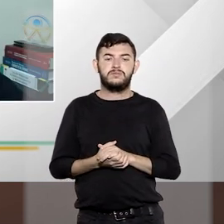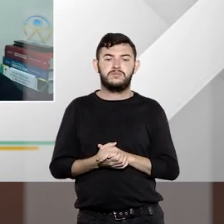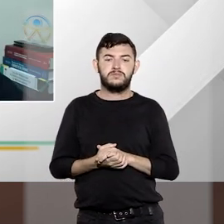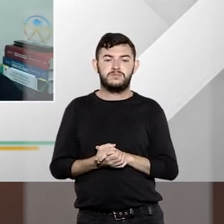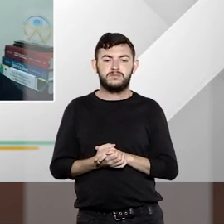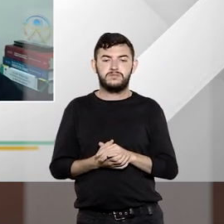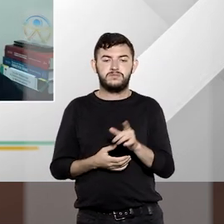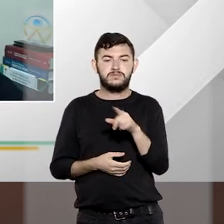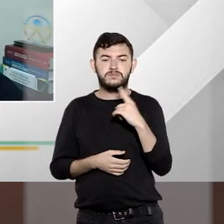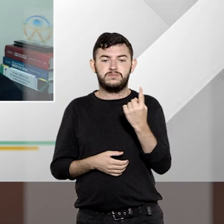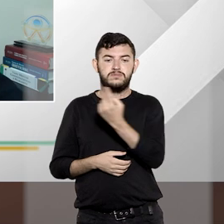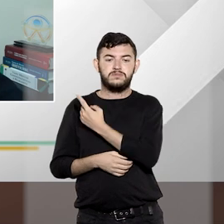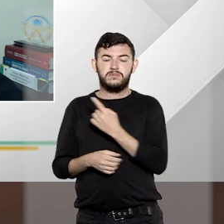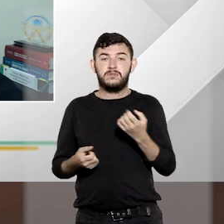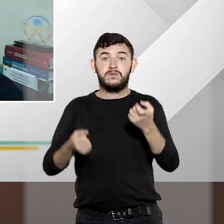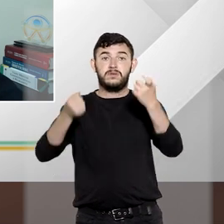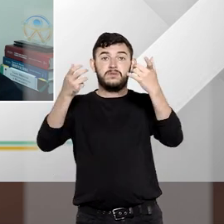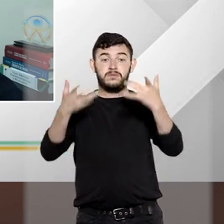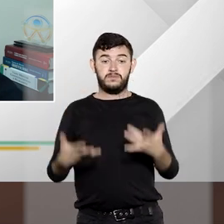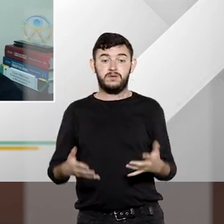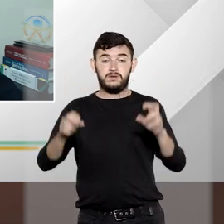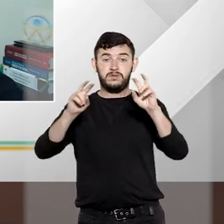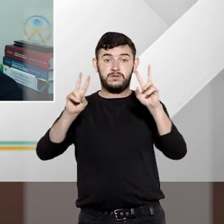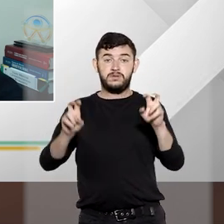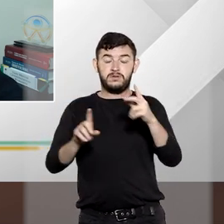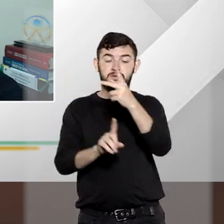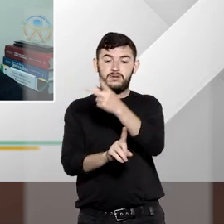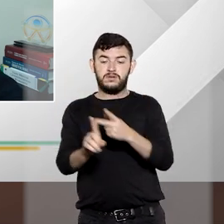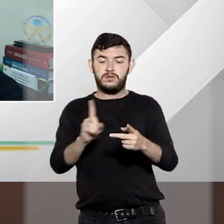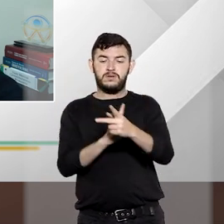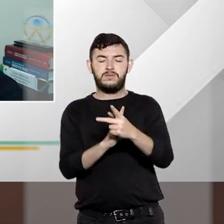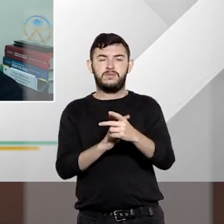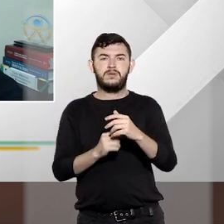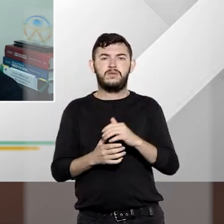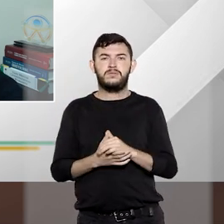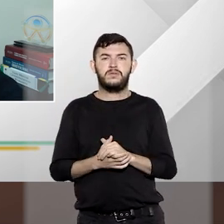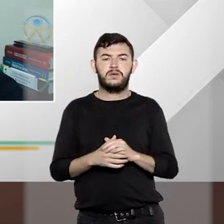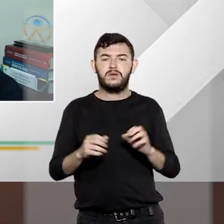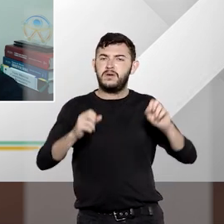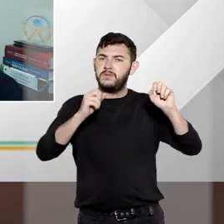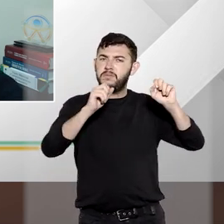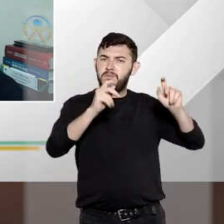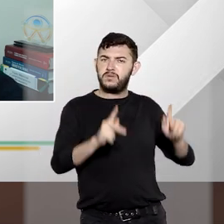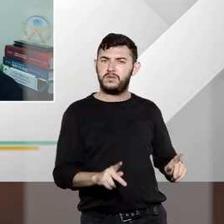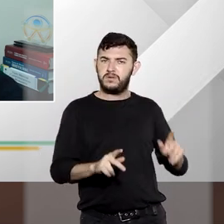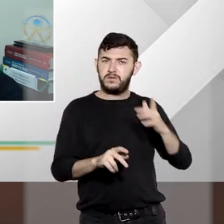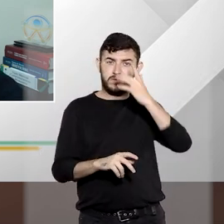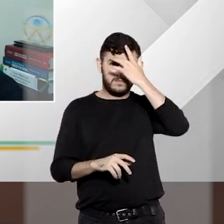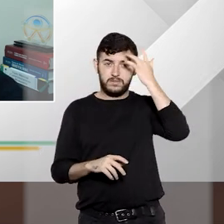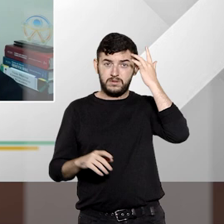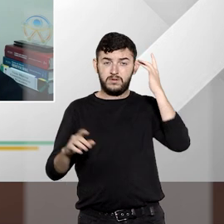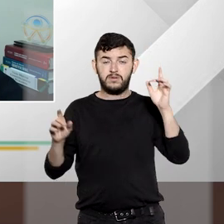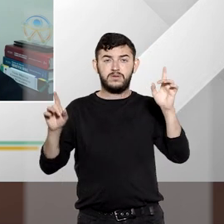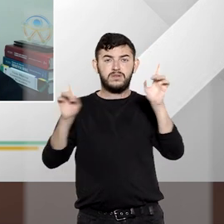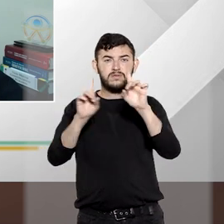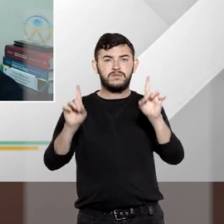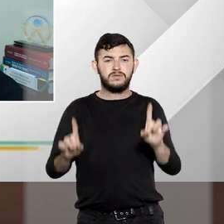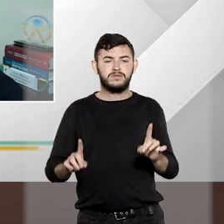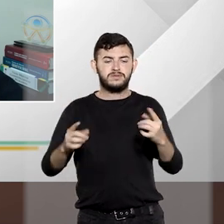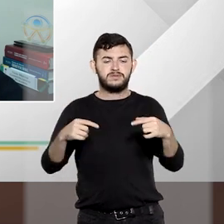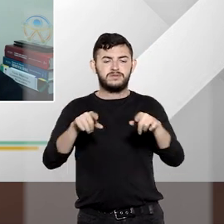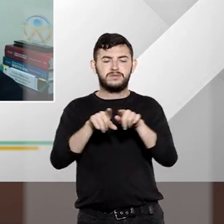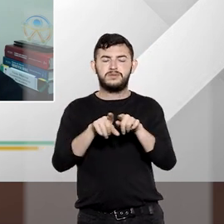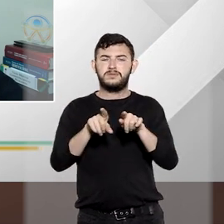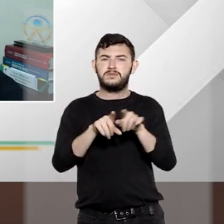Vamos então agora falar um pouquinho dessa questão previdenciária. Tiago, quanto à aposentadoria, as pessoas com deficiência também se enquadram